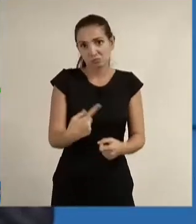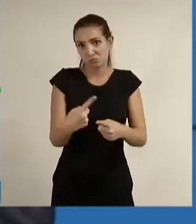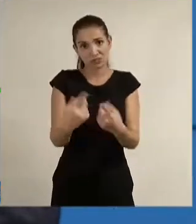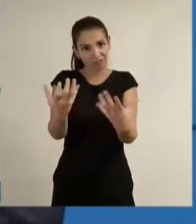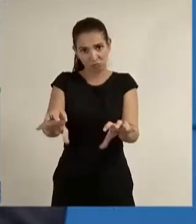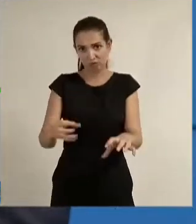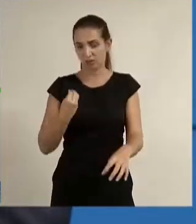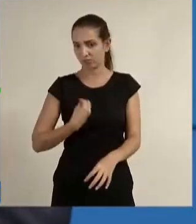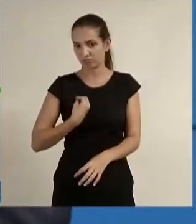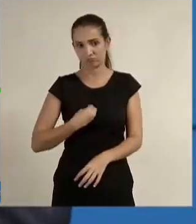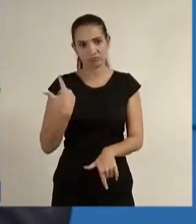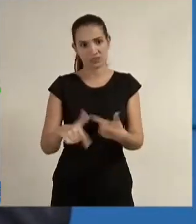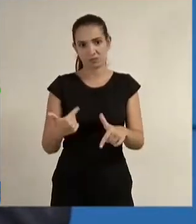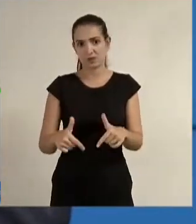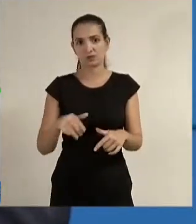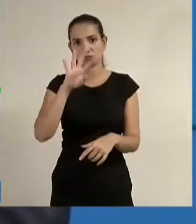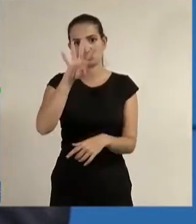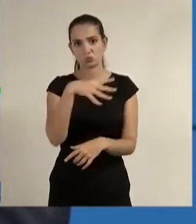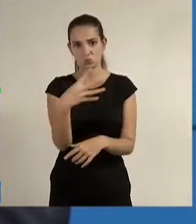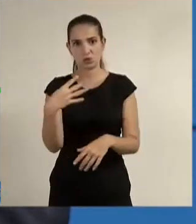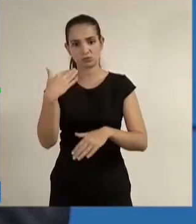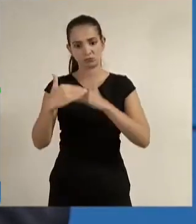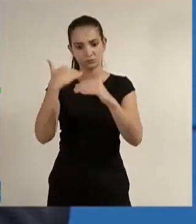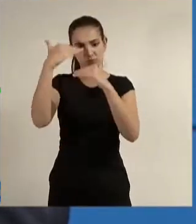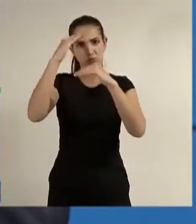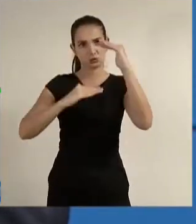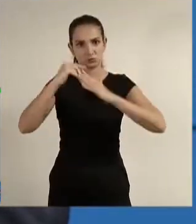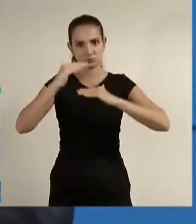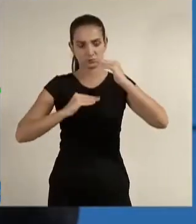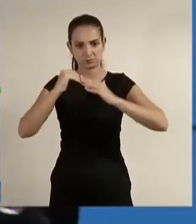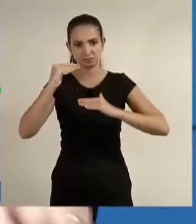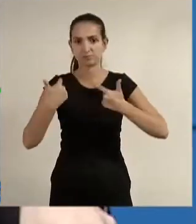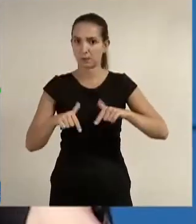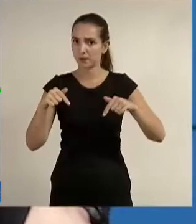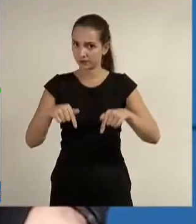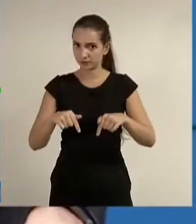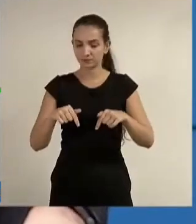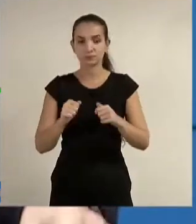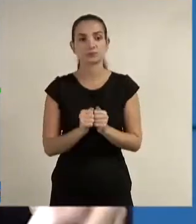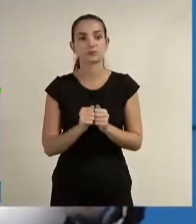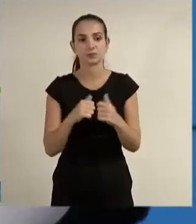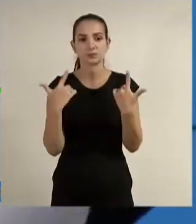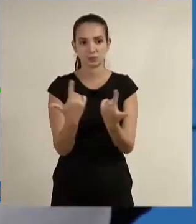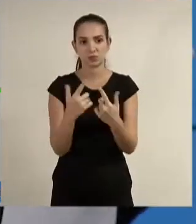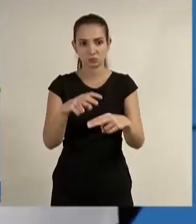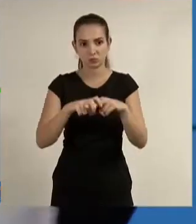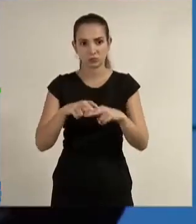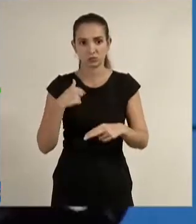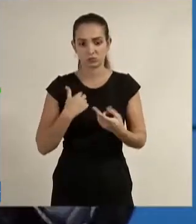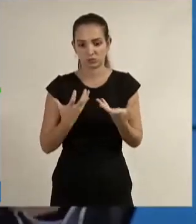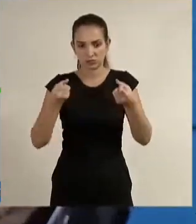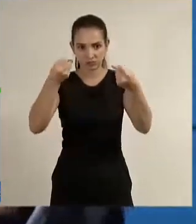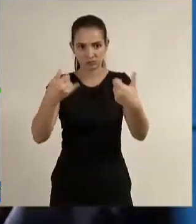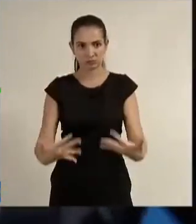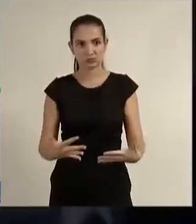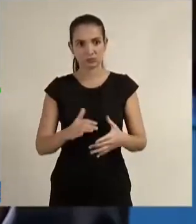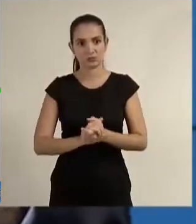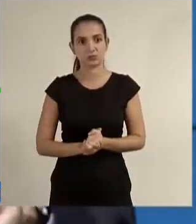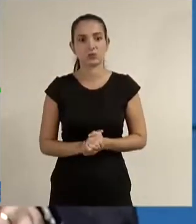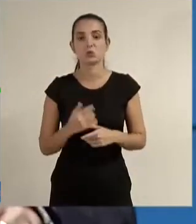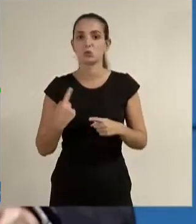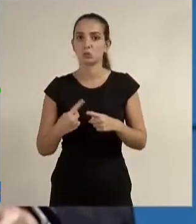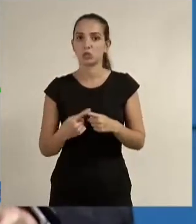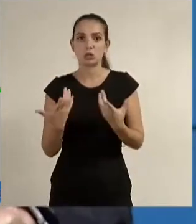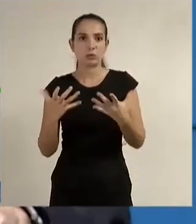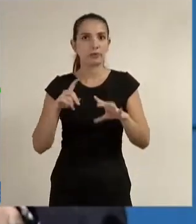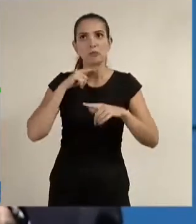participar do nosso quadro de funcionários. Então, gostaria de deixar essa explicação para deixar de pairar